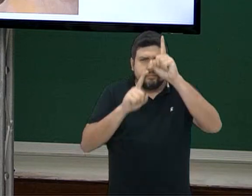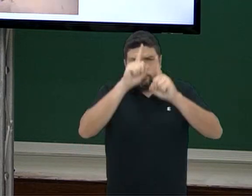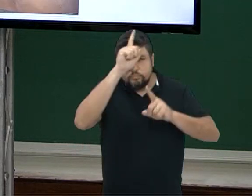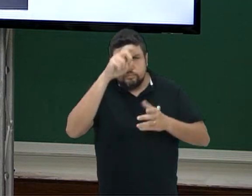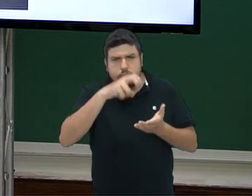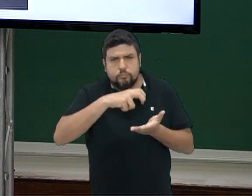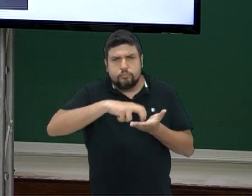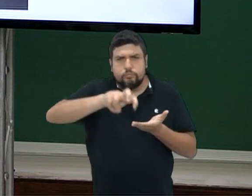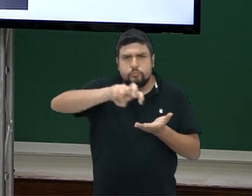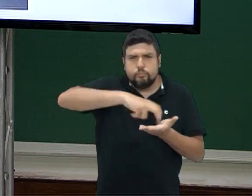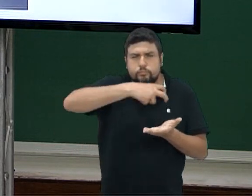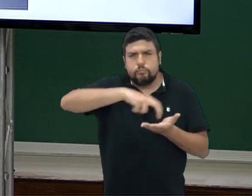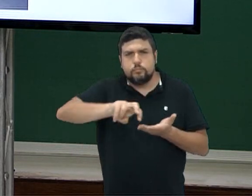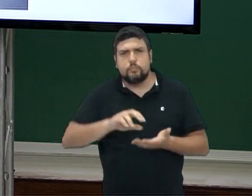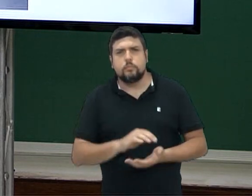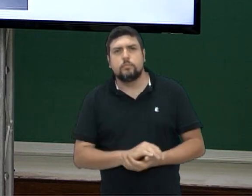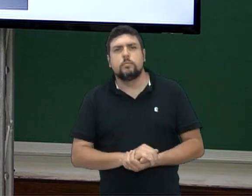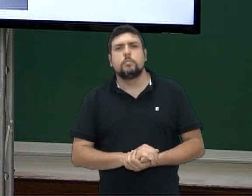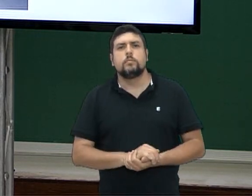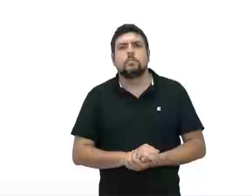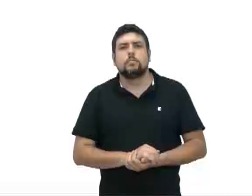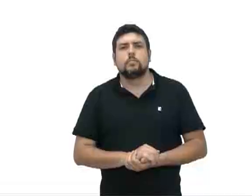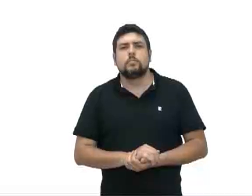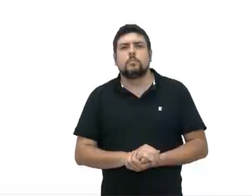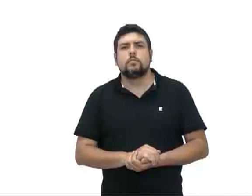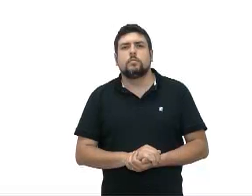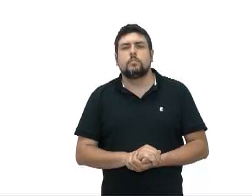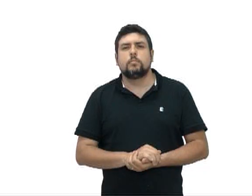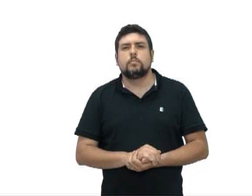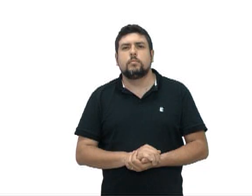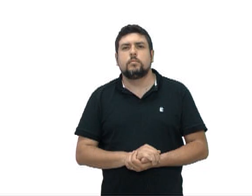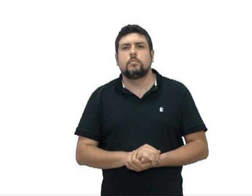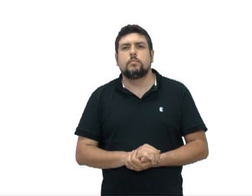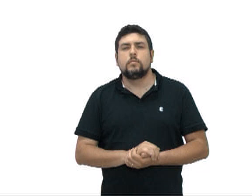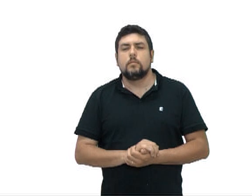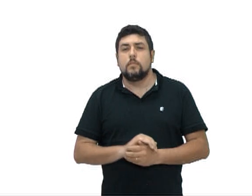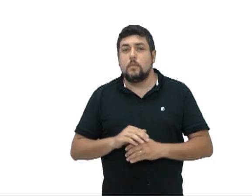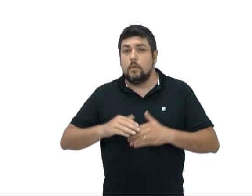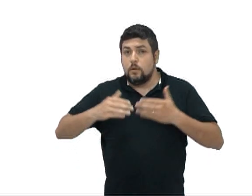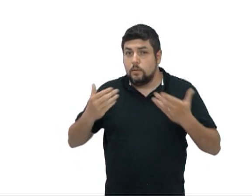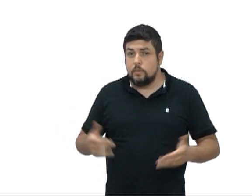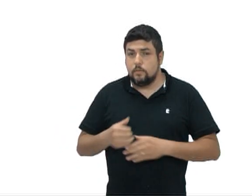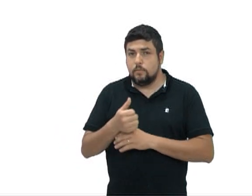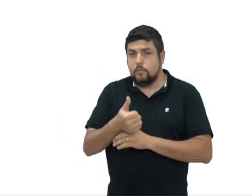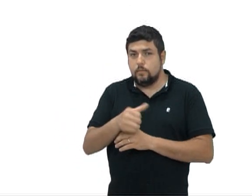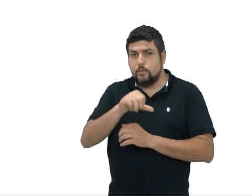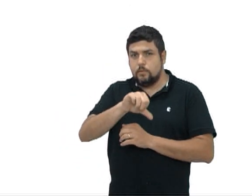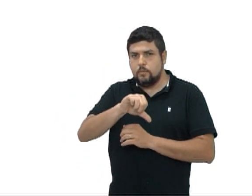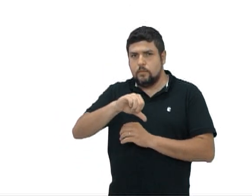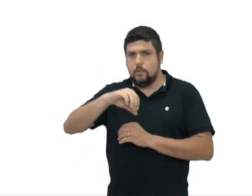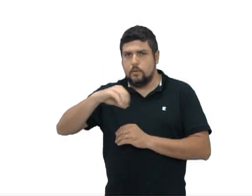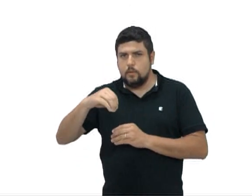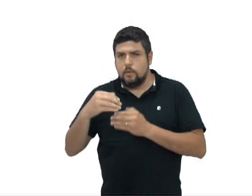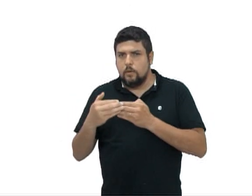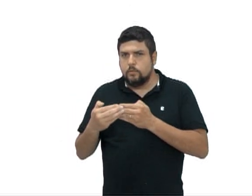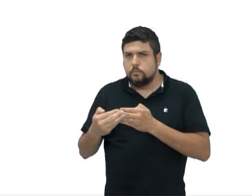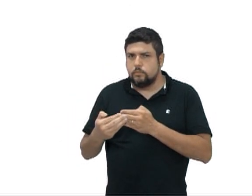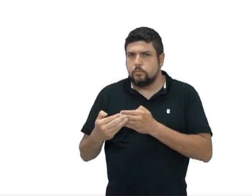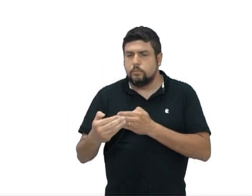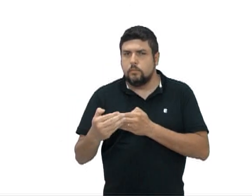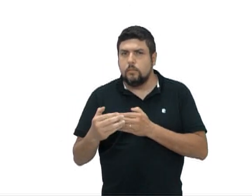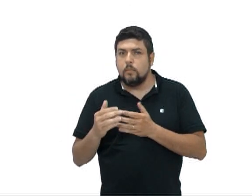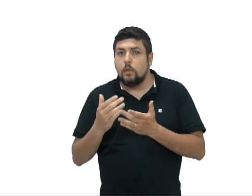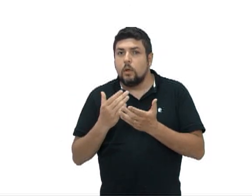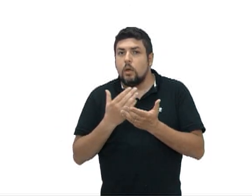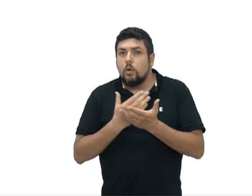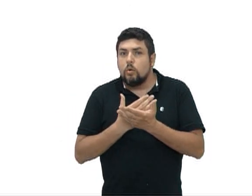certo? Dando sequência, a partir então desse período, o skate ele começou a ter um rumo ao